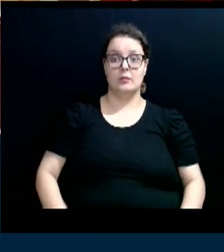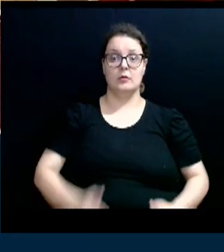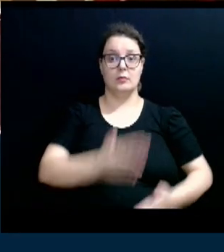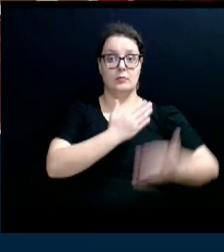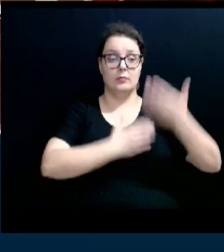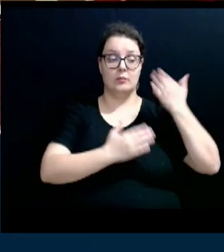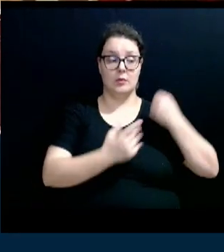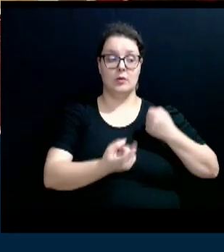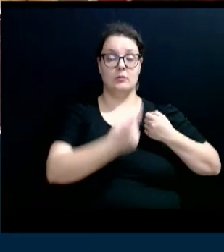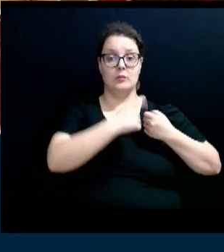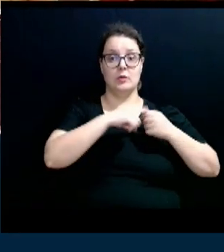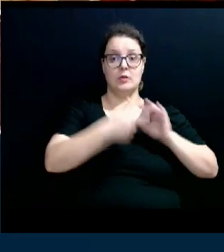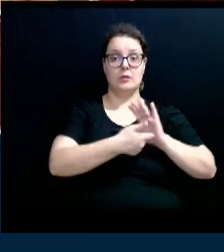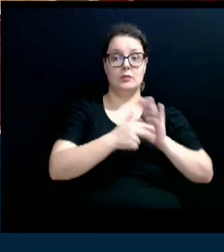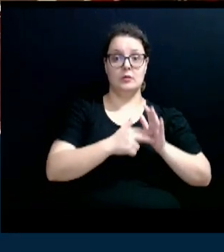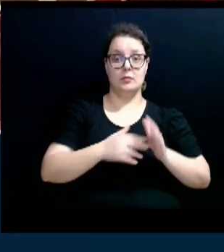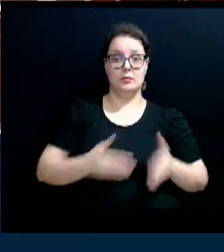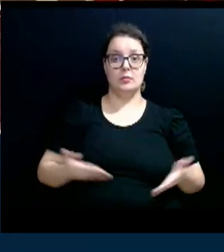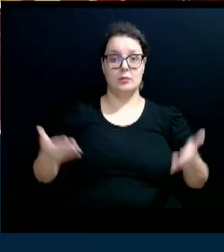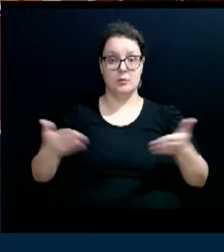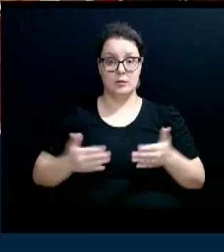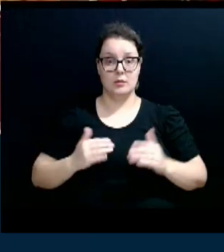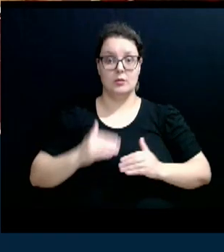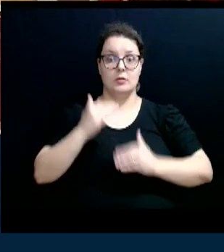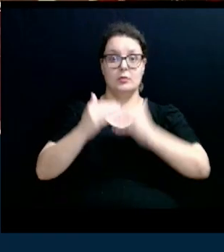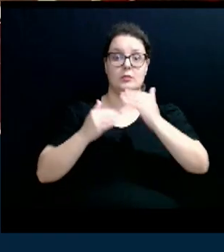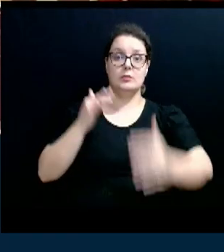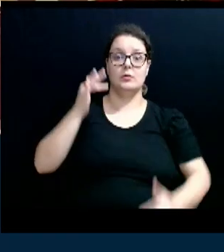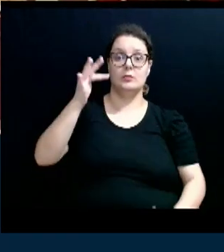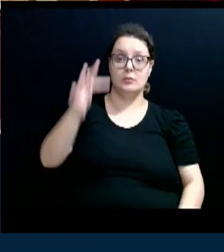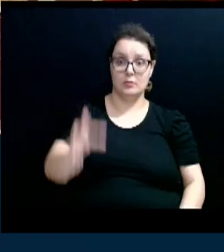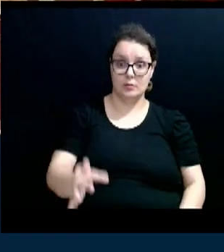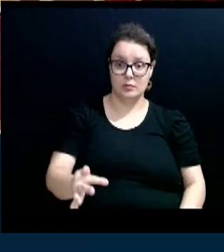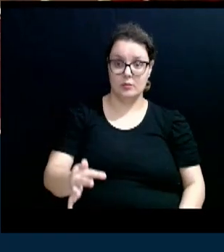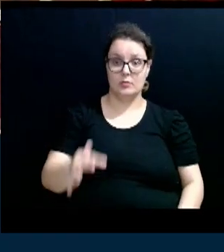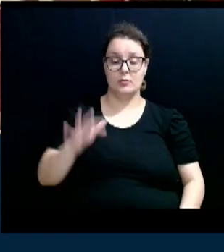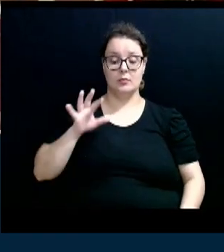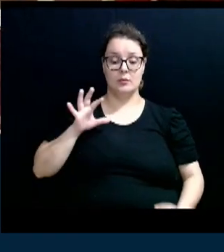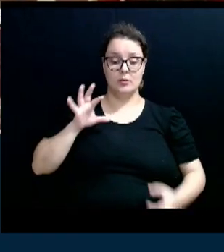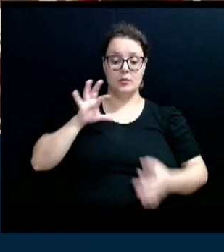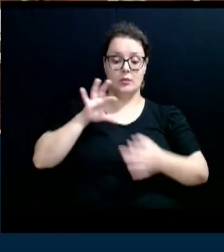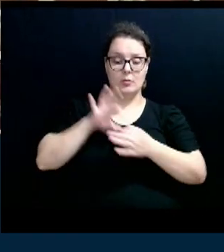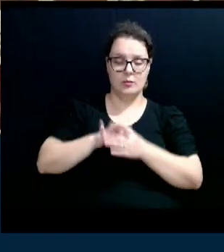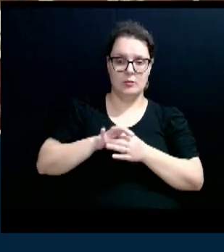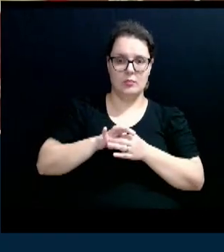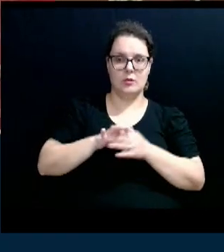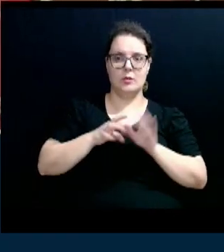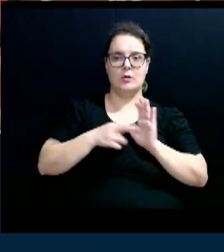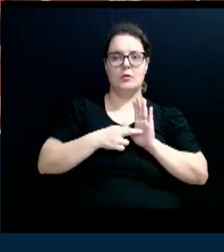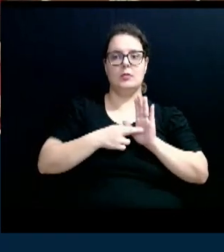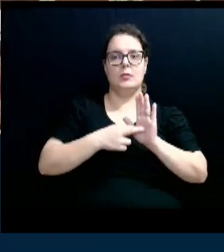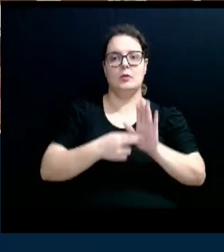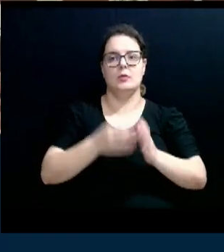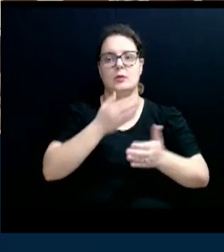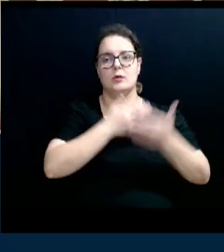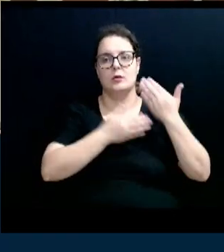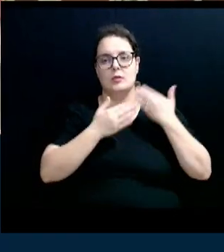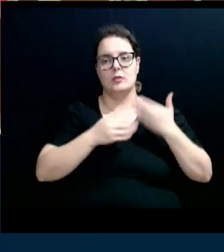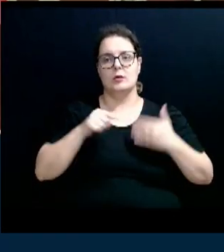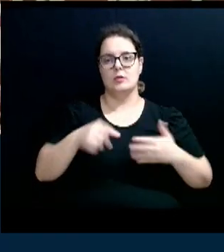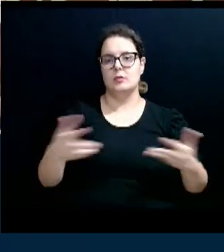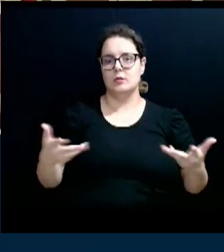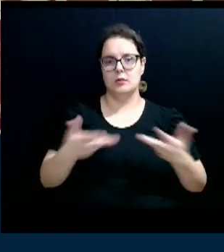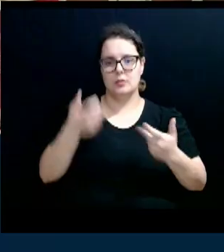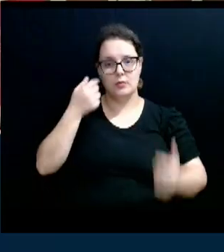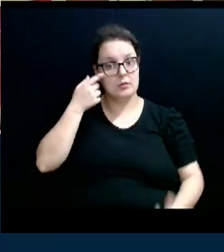ressignificar o presente e construir o futuro. A reconexão com as referências do passado. Isso aqui é maravilhoso, gente,